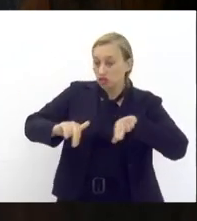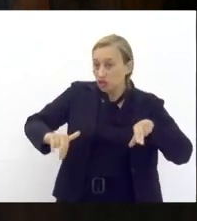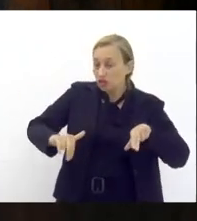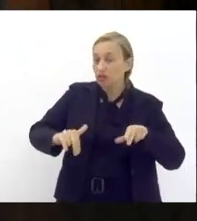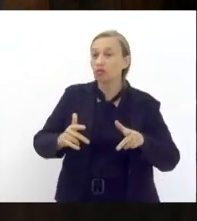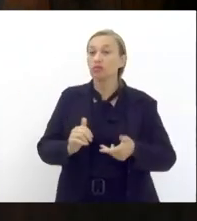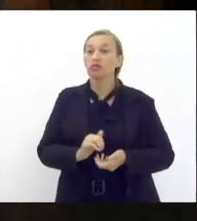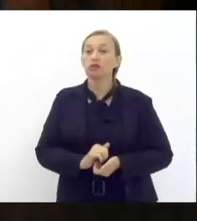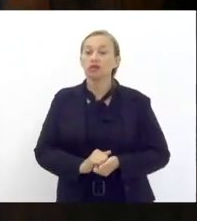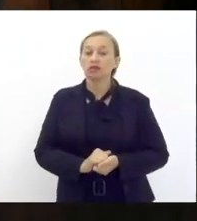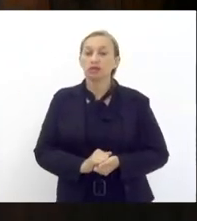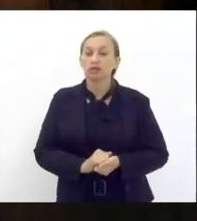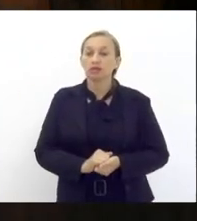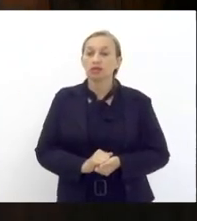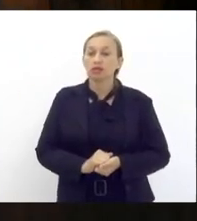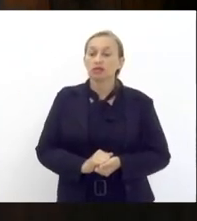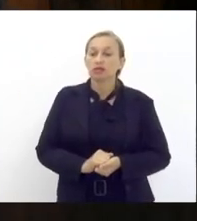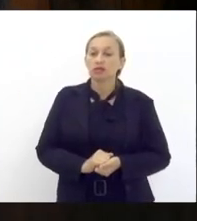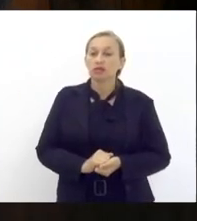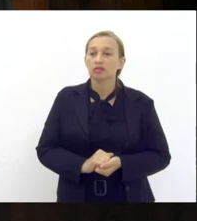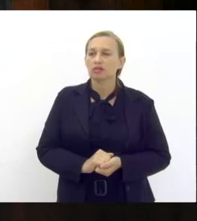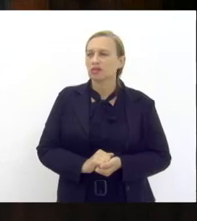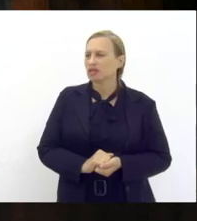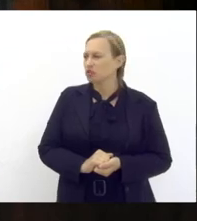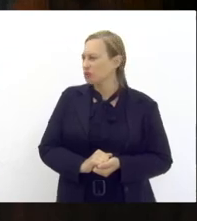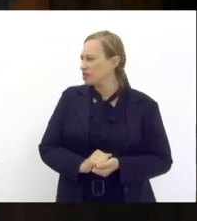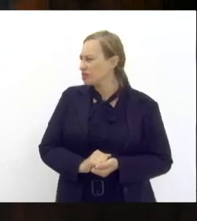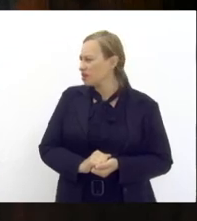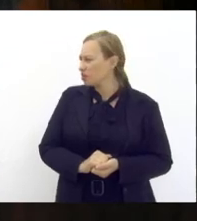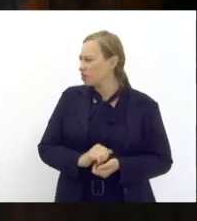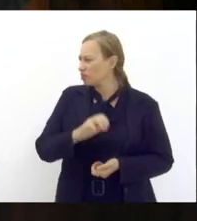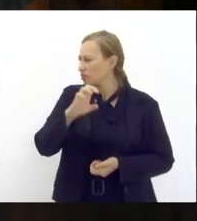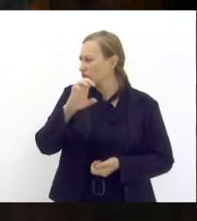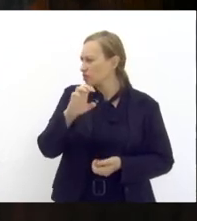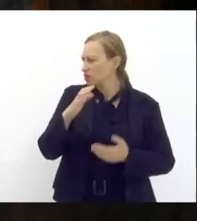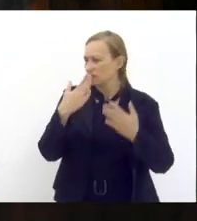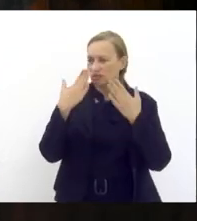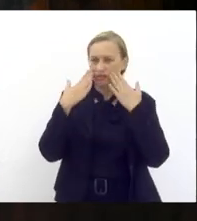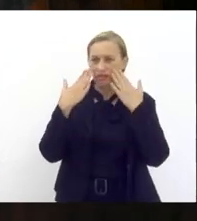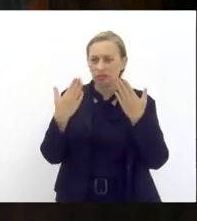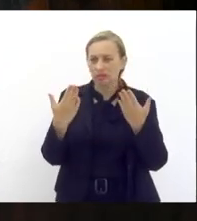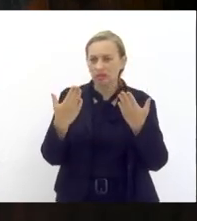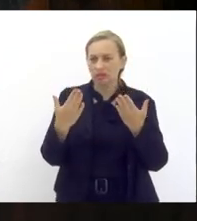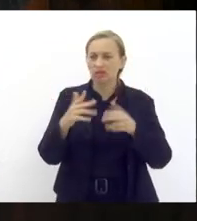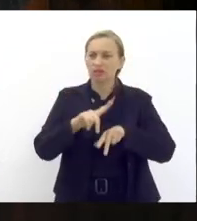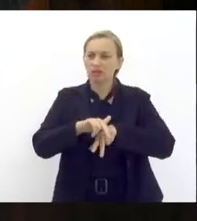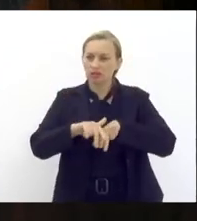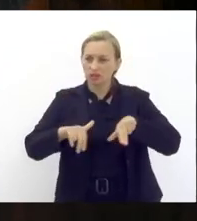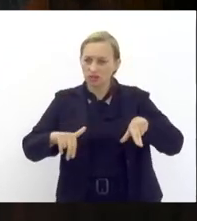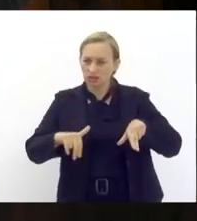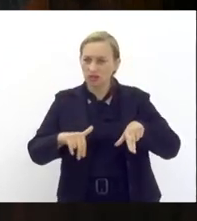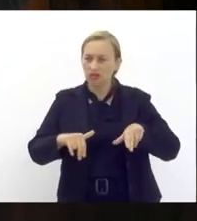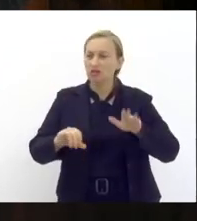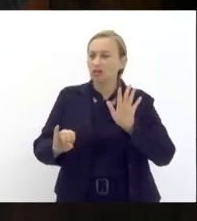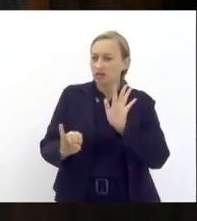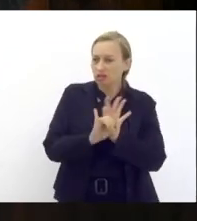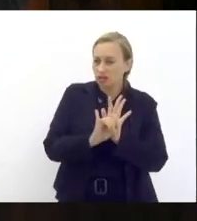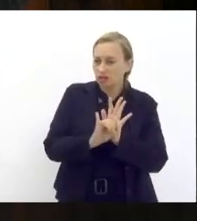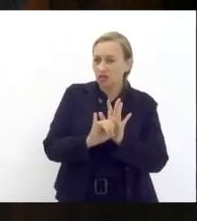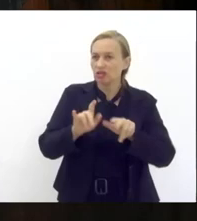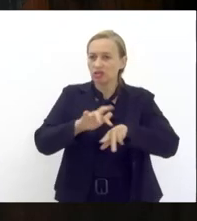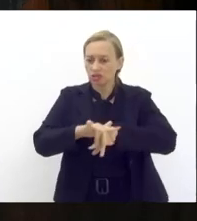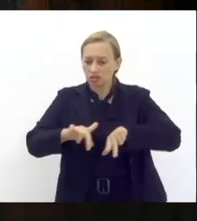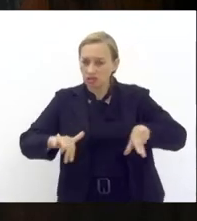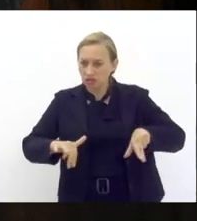de gênero e as expressões de gênero. Isso, sem dúvida nenhuma, traz um elemento central, porque